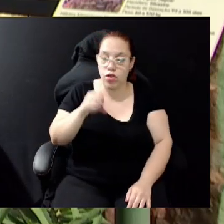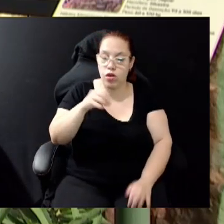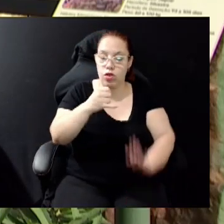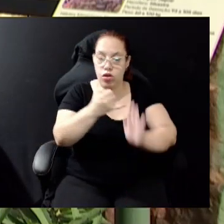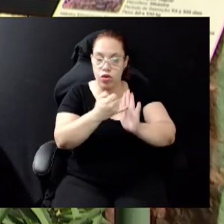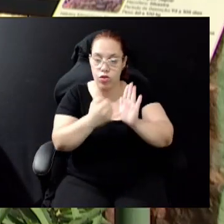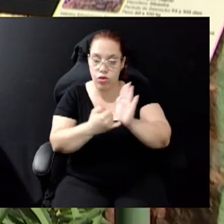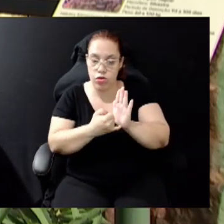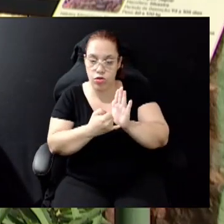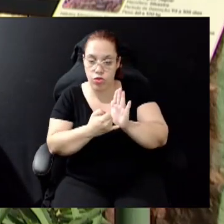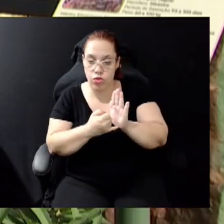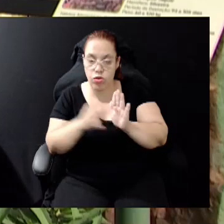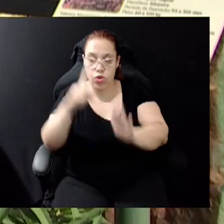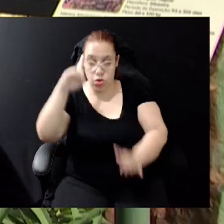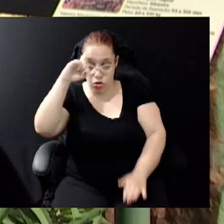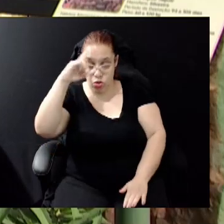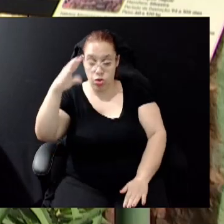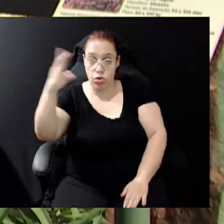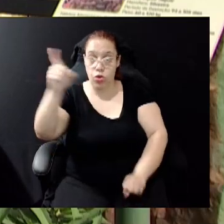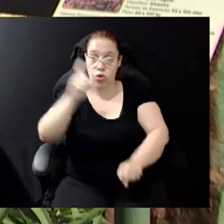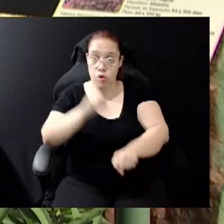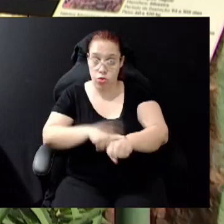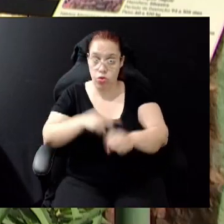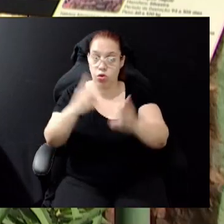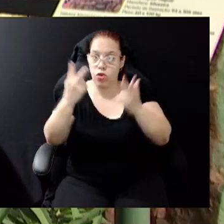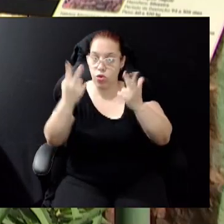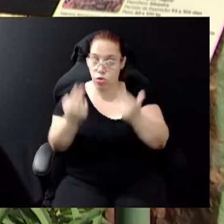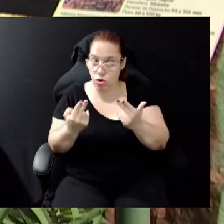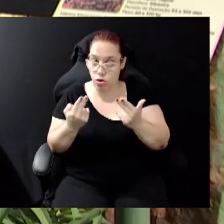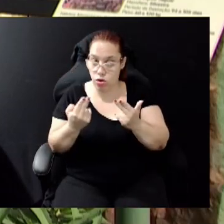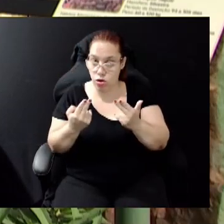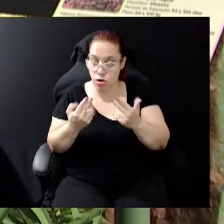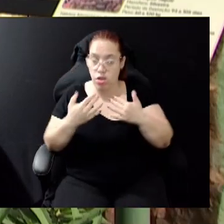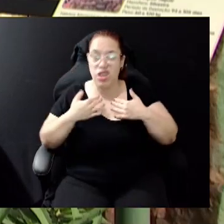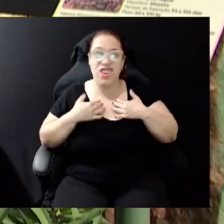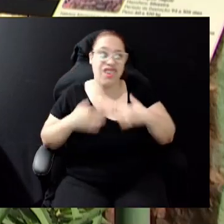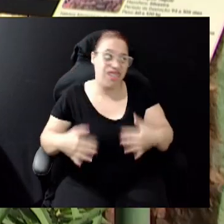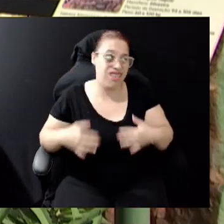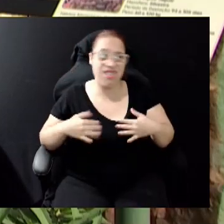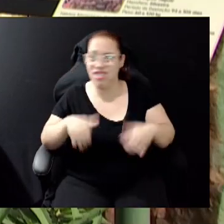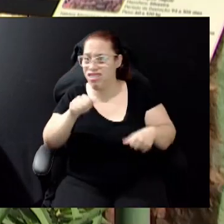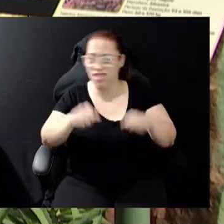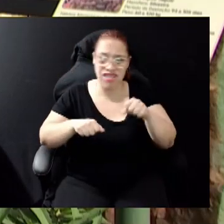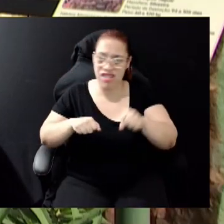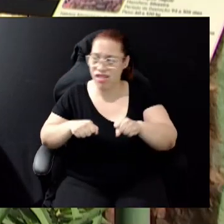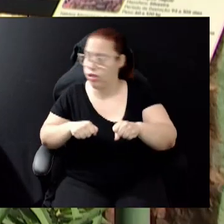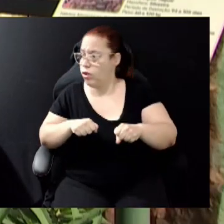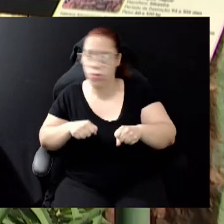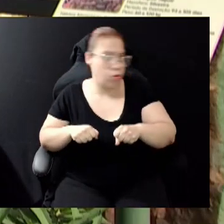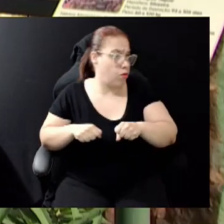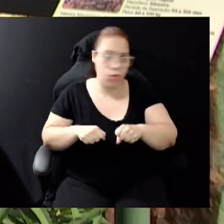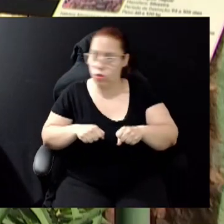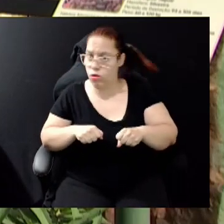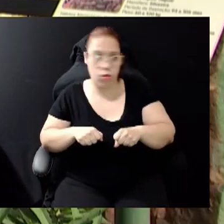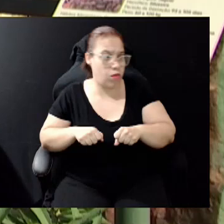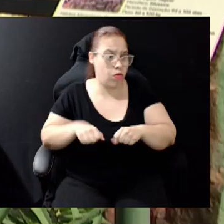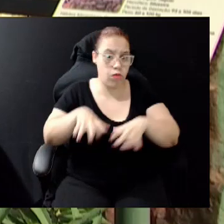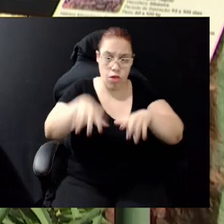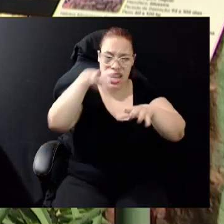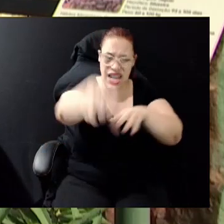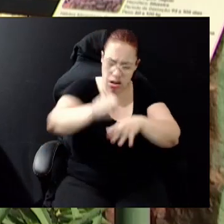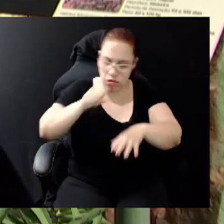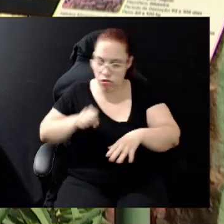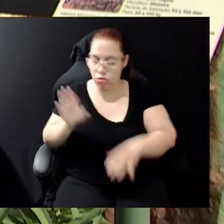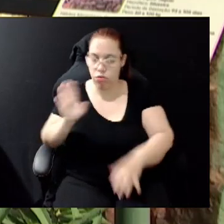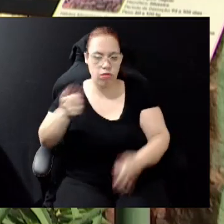alimenta todos os dias, né? Eles não precisam se desgastar fazendo a caça realmente do alimento. Então a gente